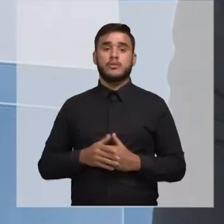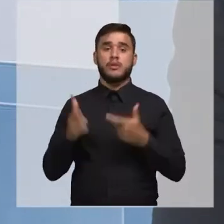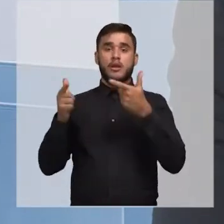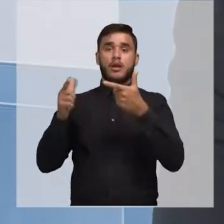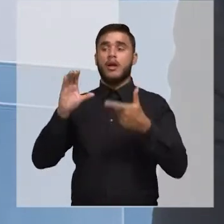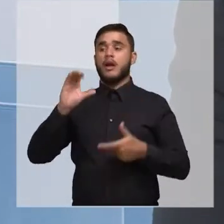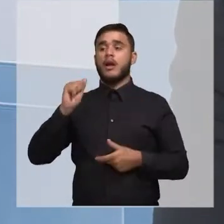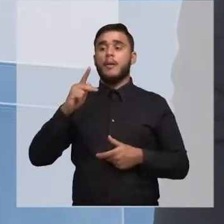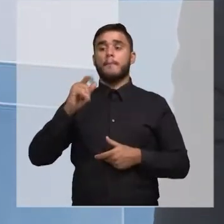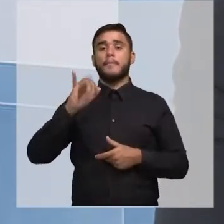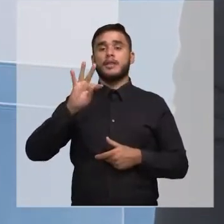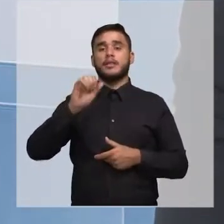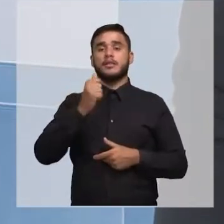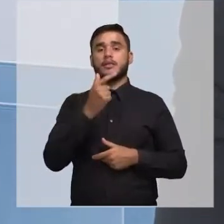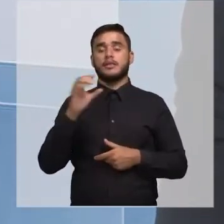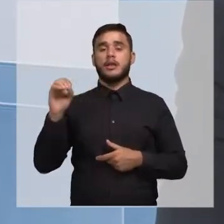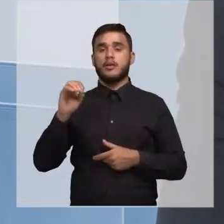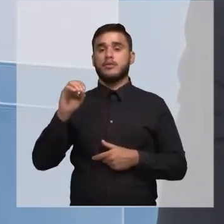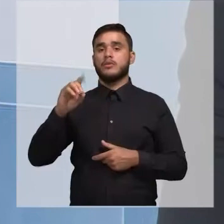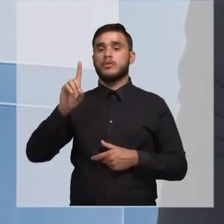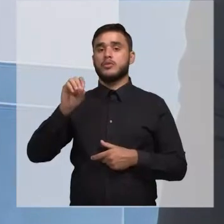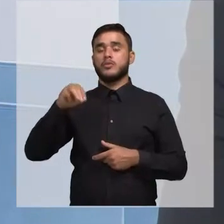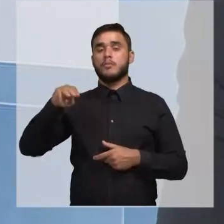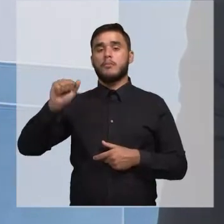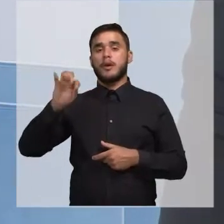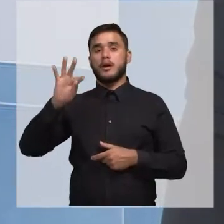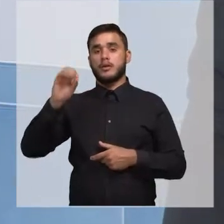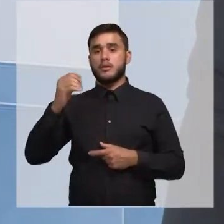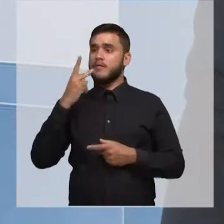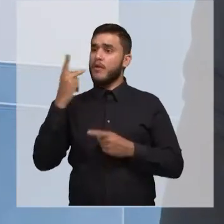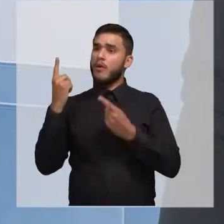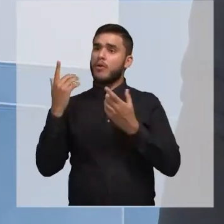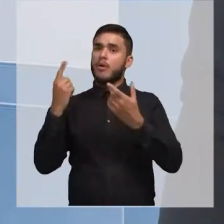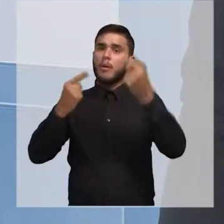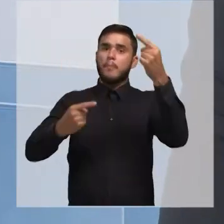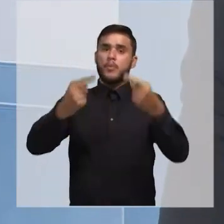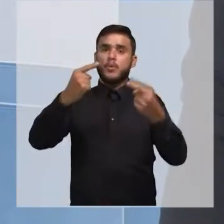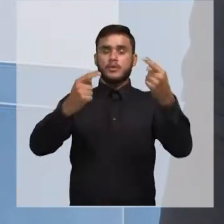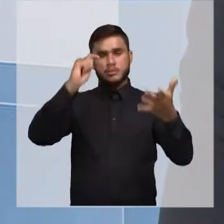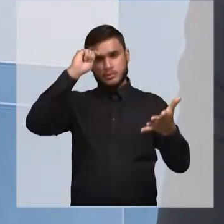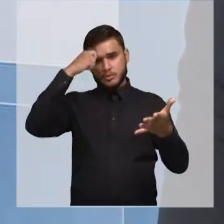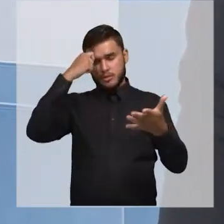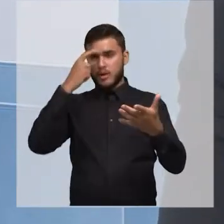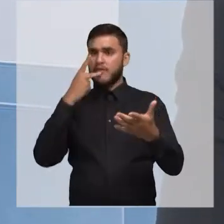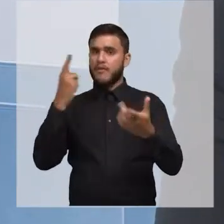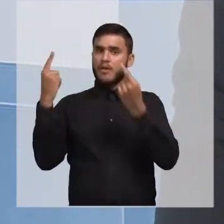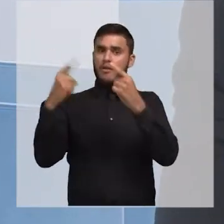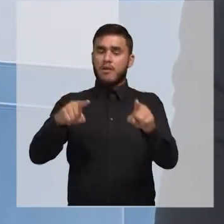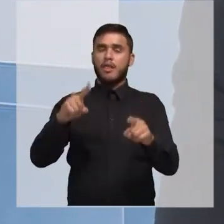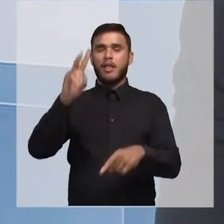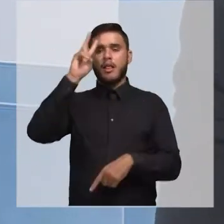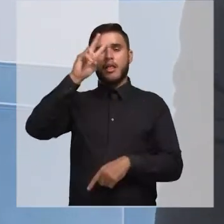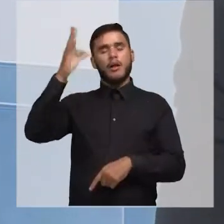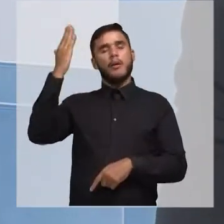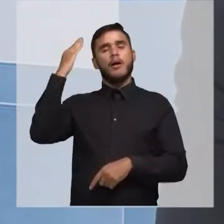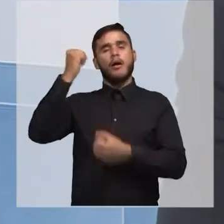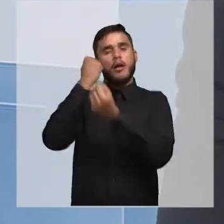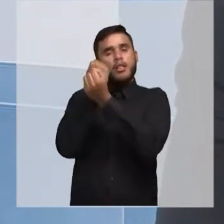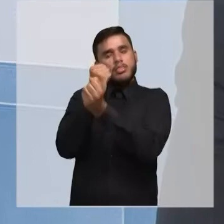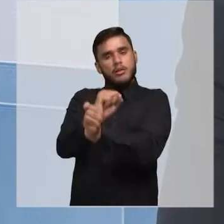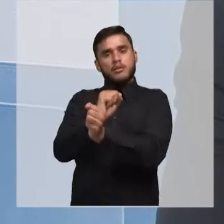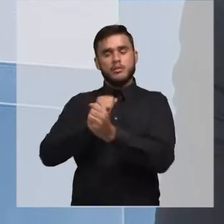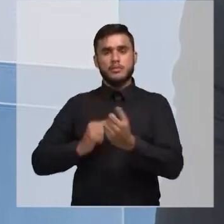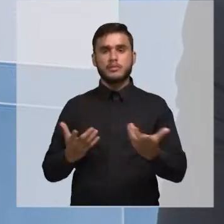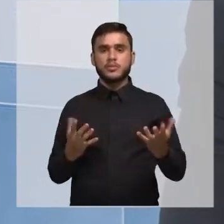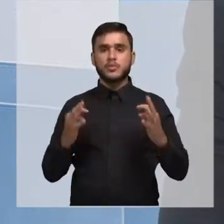do Mato, porque o vereador é negro e é contra as políticas dos negros. Aí ele lembrou a figura do Capitão do Mato, que era um negro